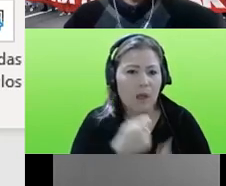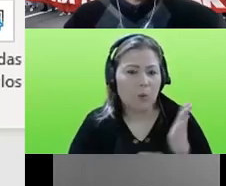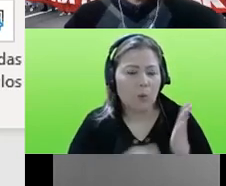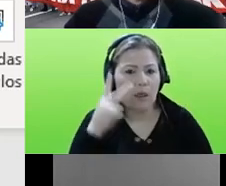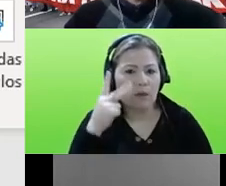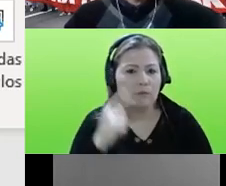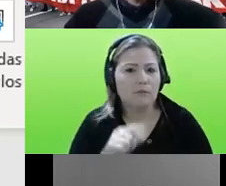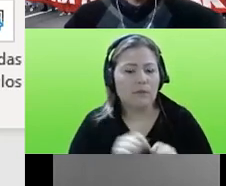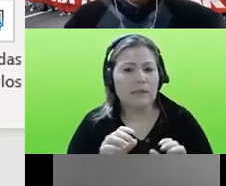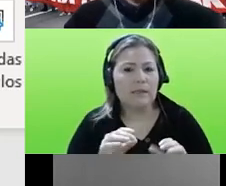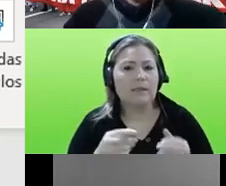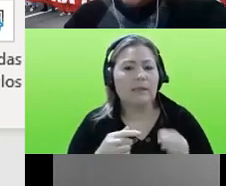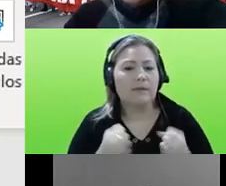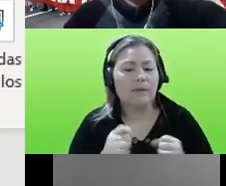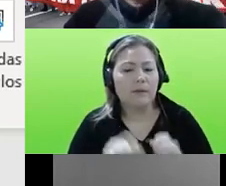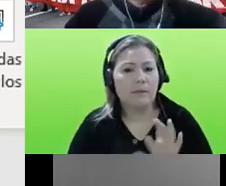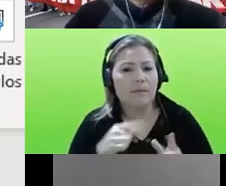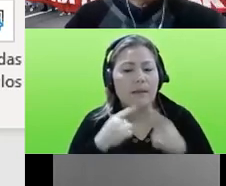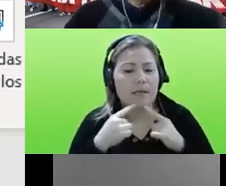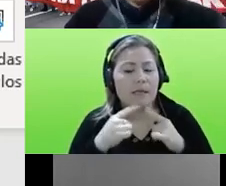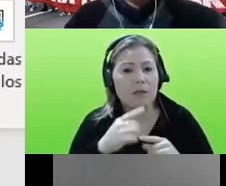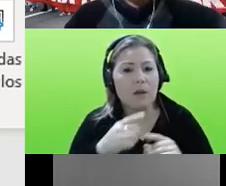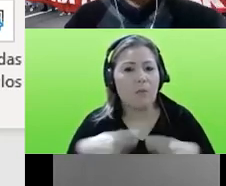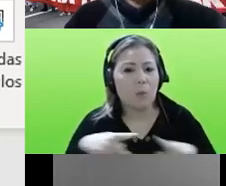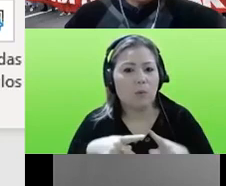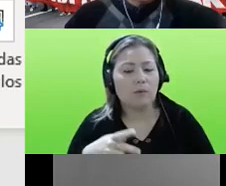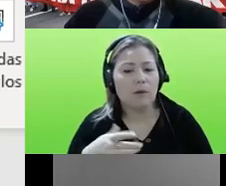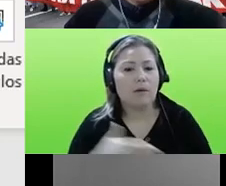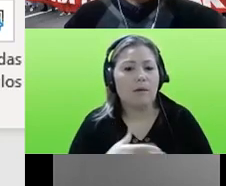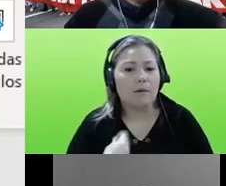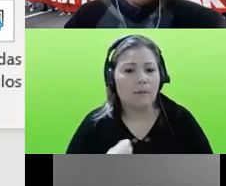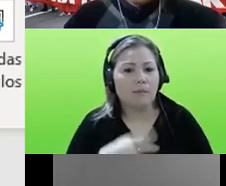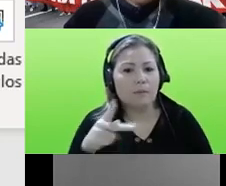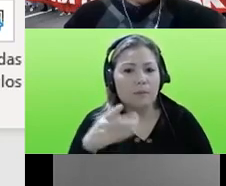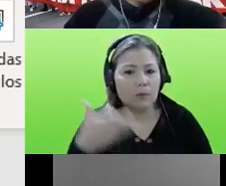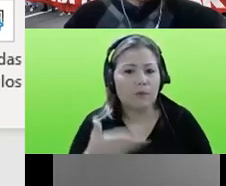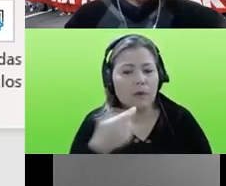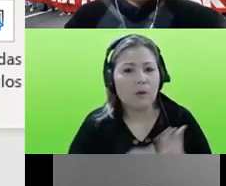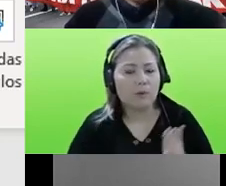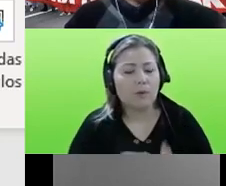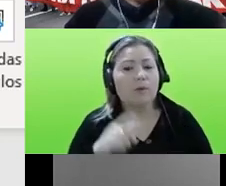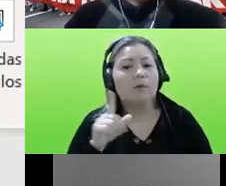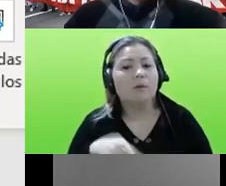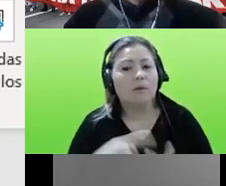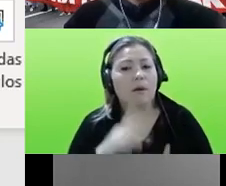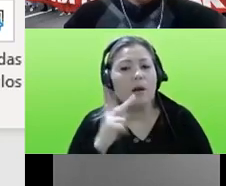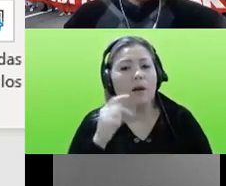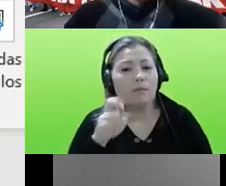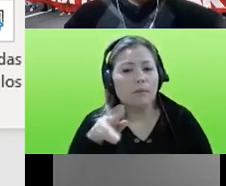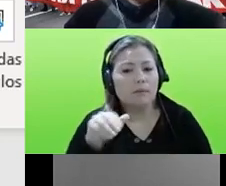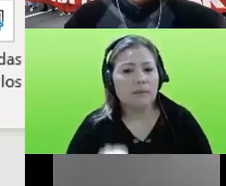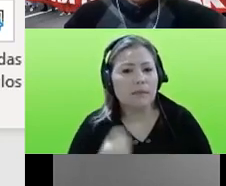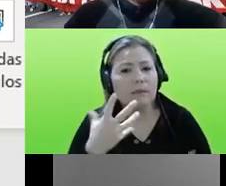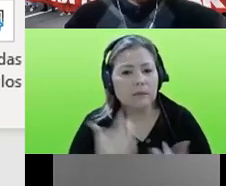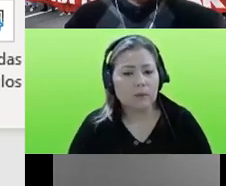a primeira crítica pública na presença do professor Habermas, e o Habermas acatou a sua crítica. Depois, quando